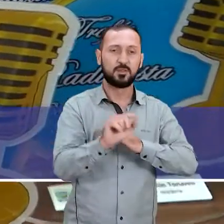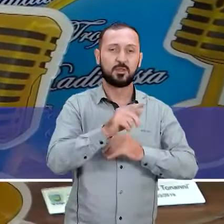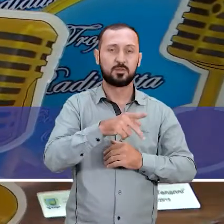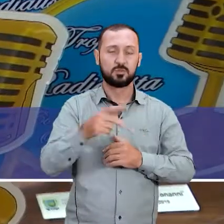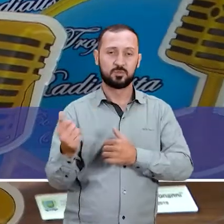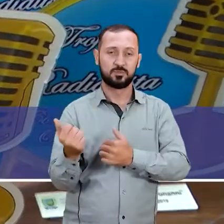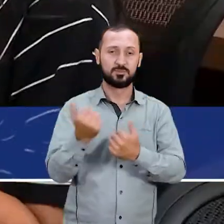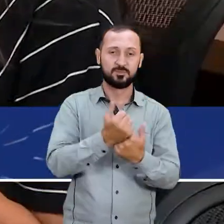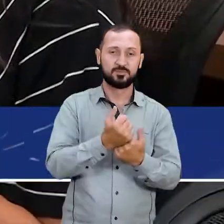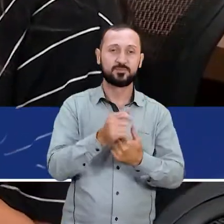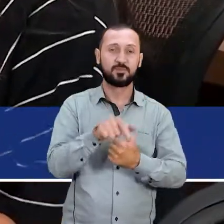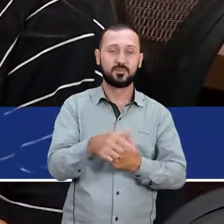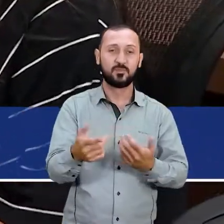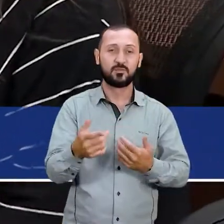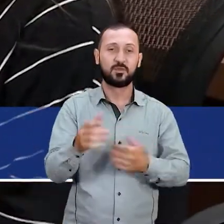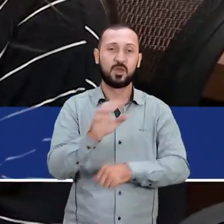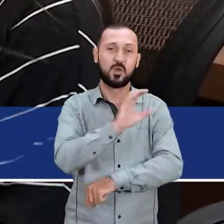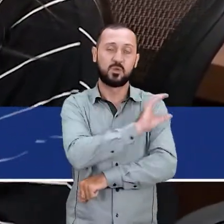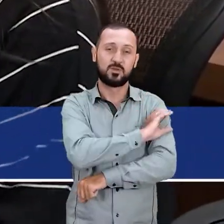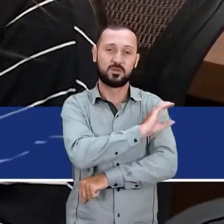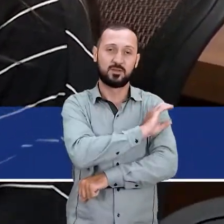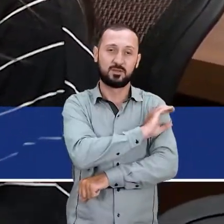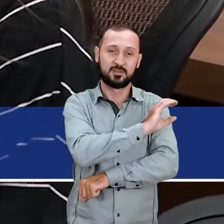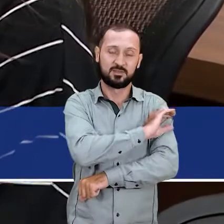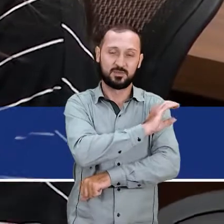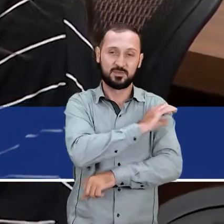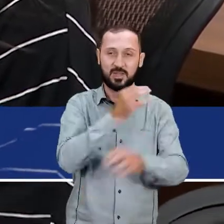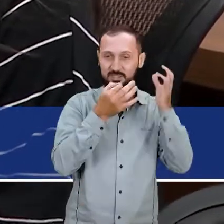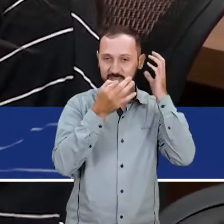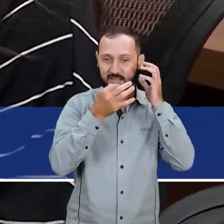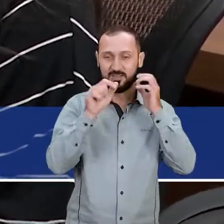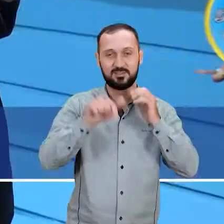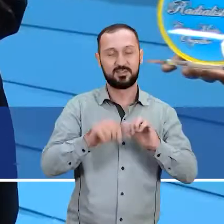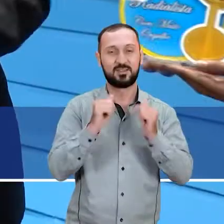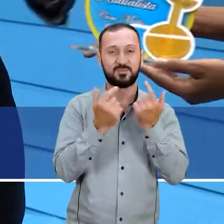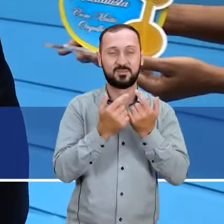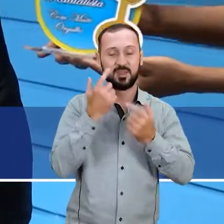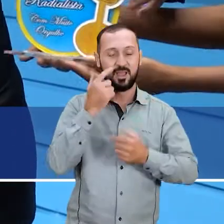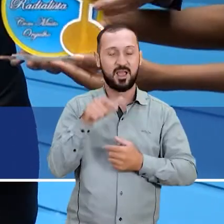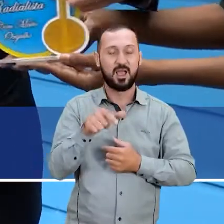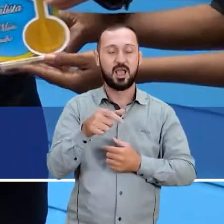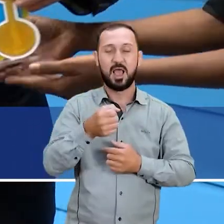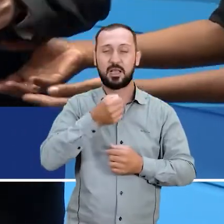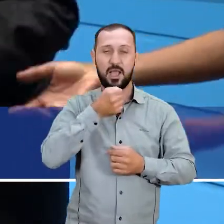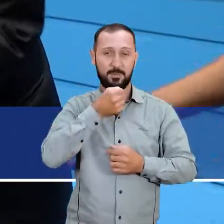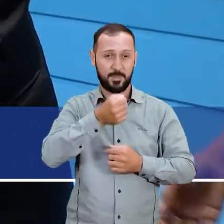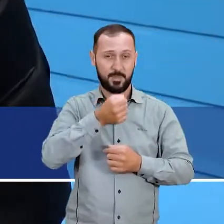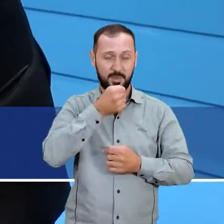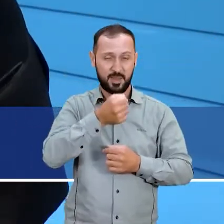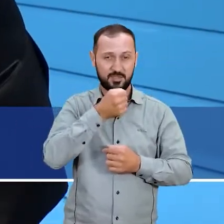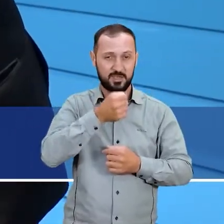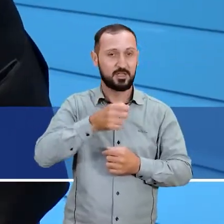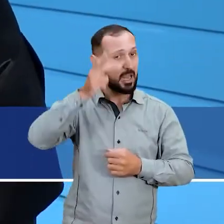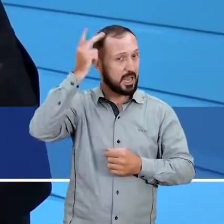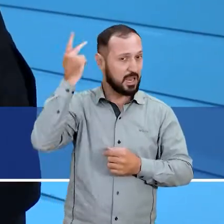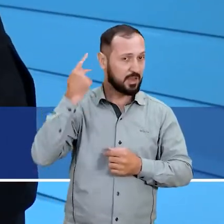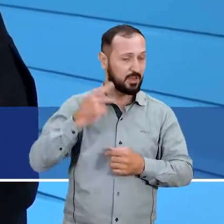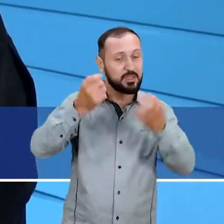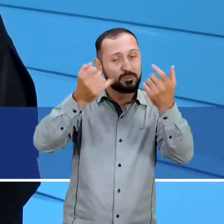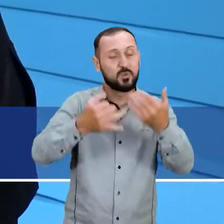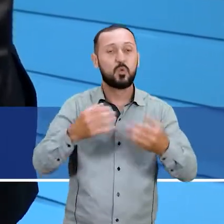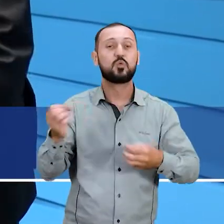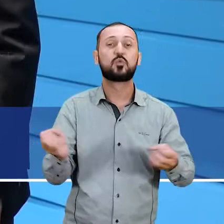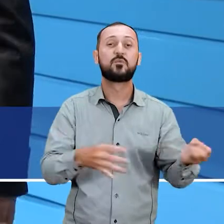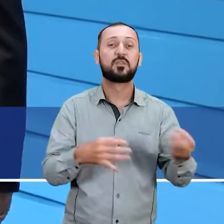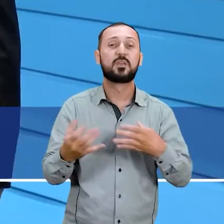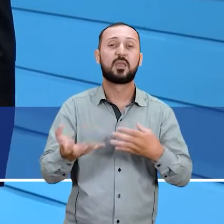nome do presidente da Assembleia foi a coordenadora de rádio da Casa de Leis. A jornalista Karine Cortez falou sobre as novidades que